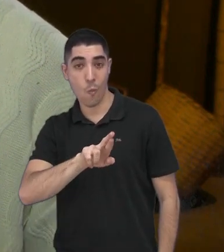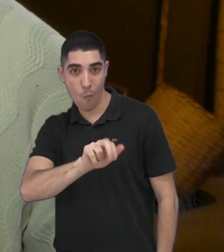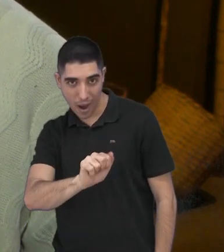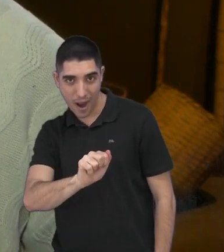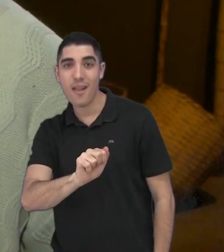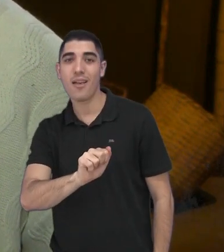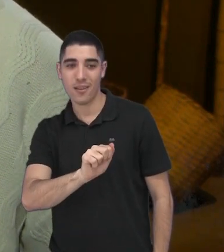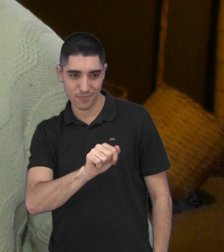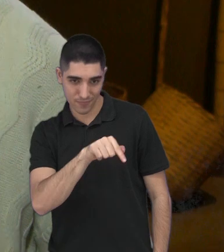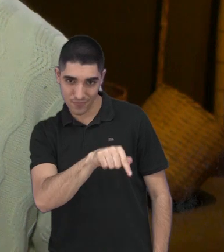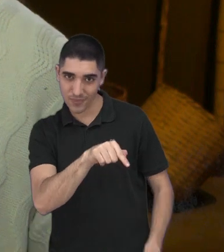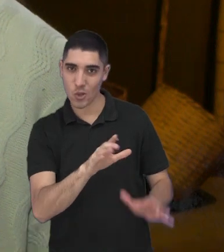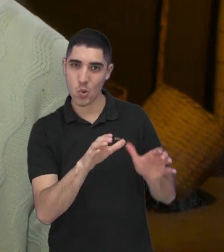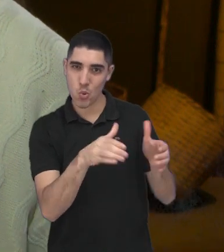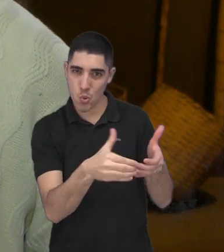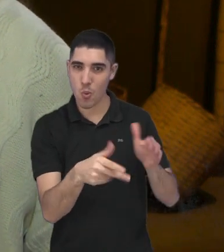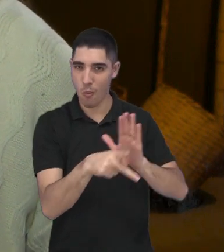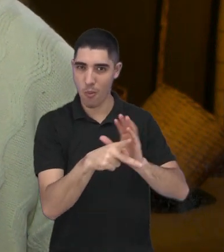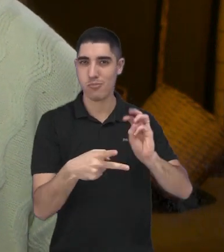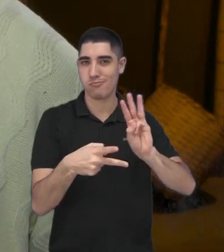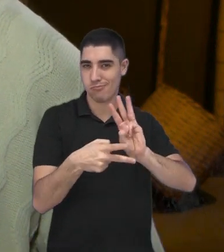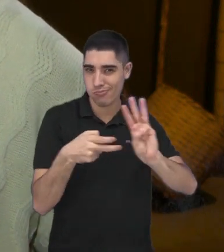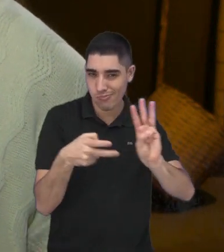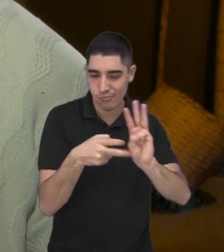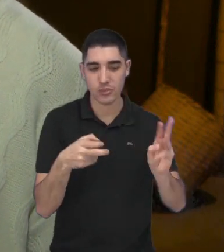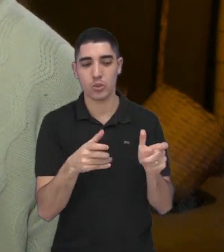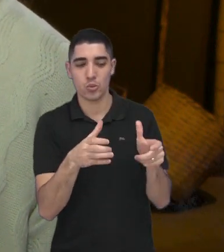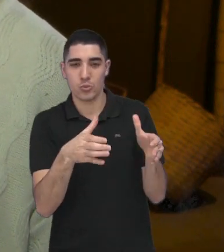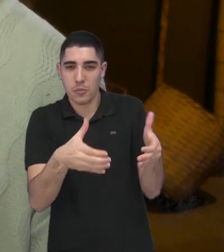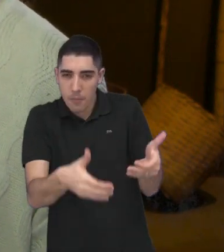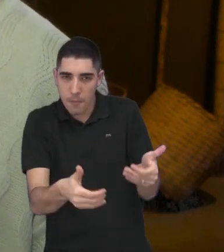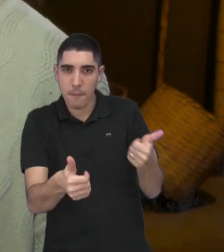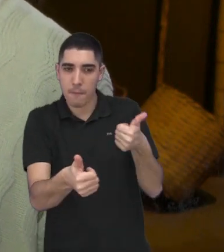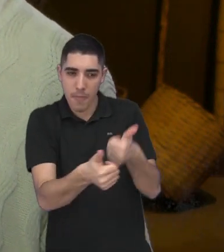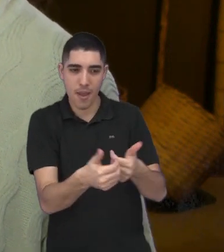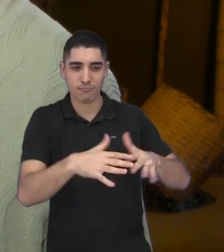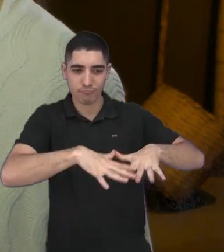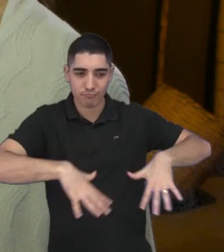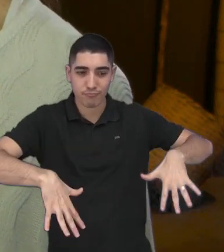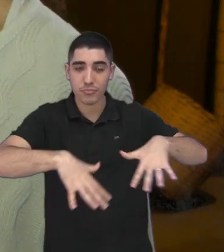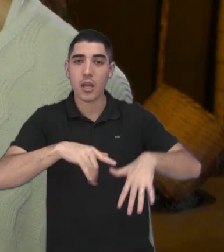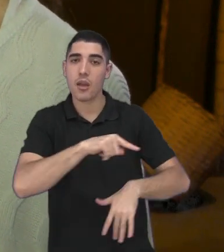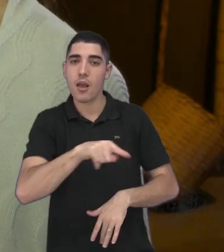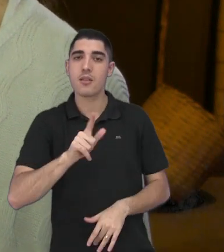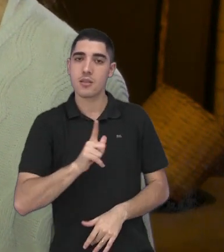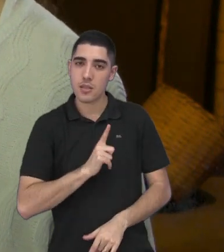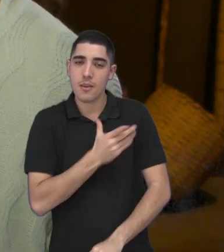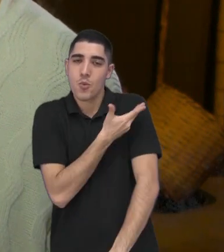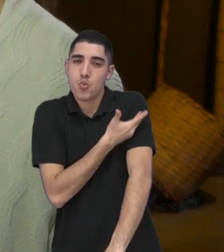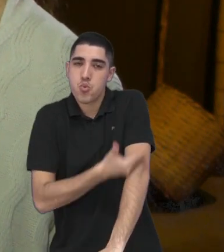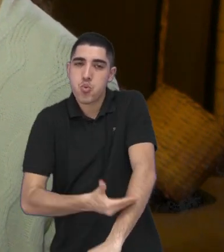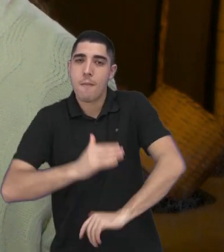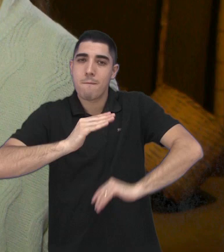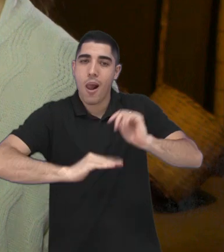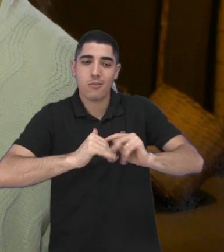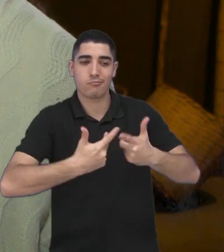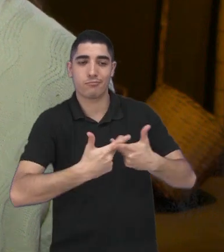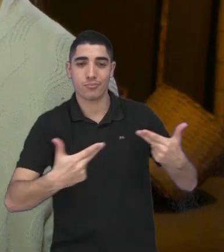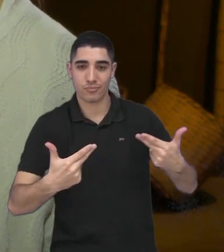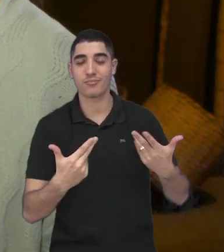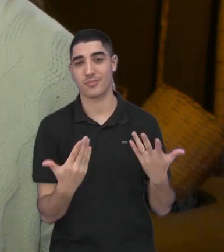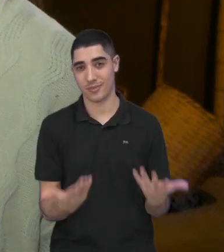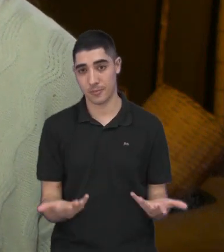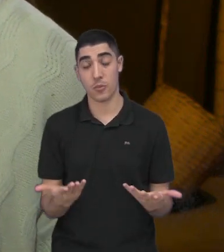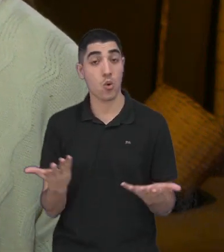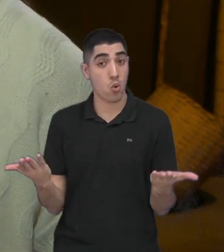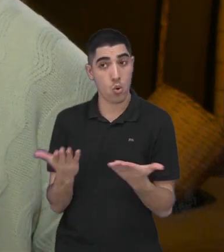que acabaram, através desse contexto, desse território, desenvolvendo as suas práticas, como hoje se conhecem